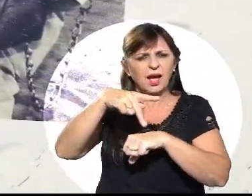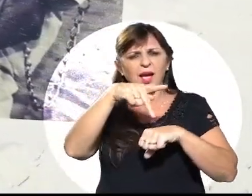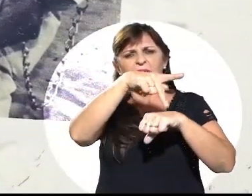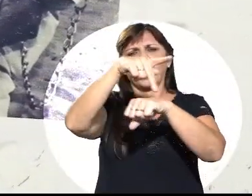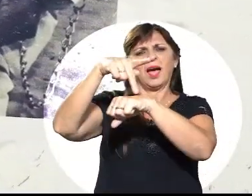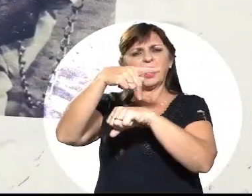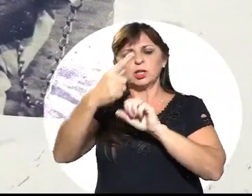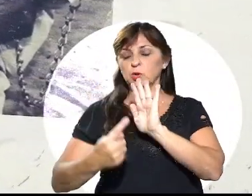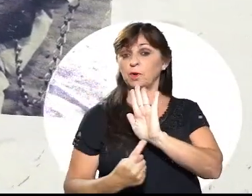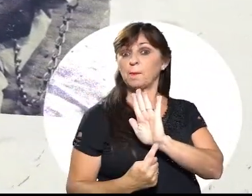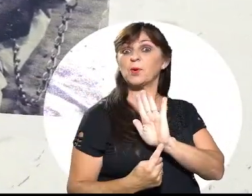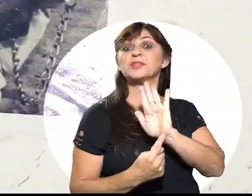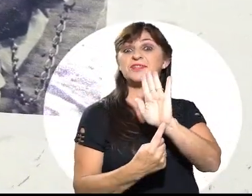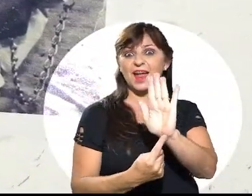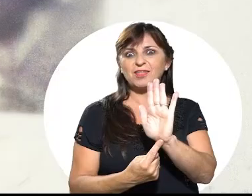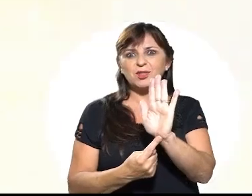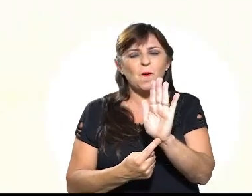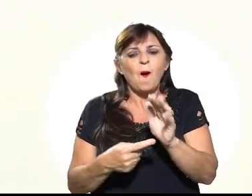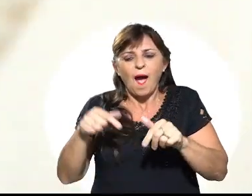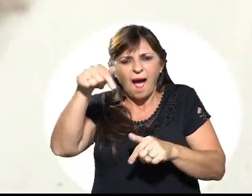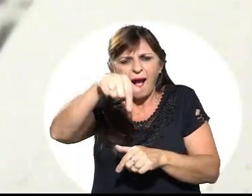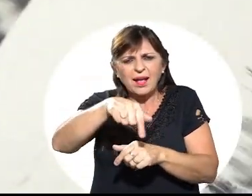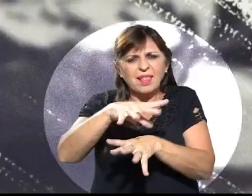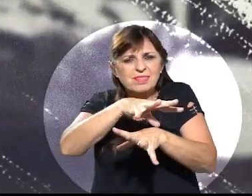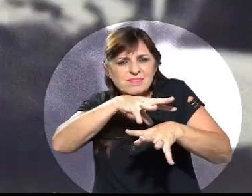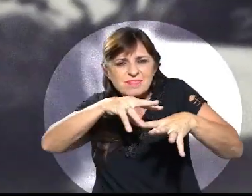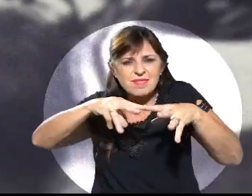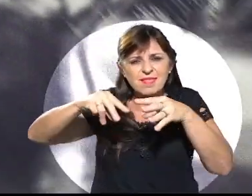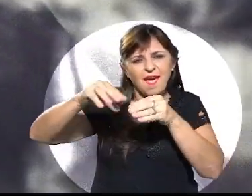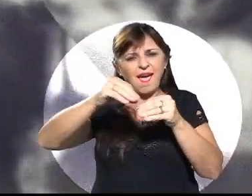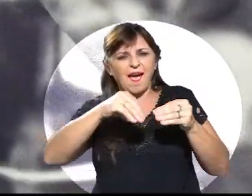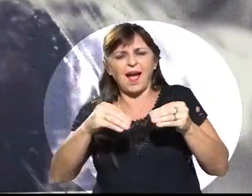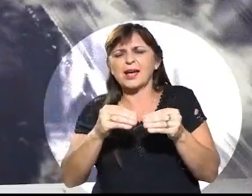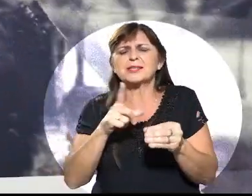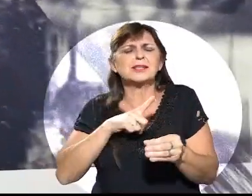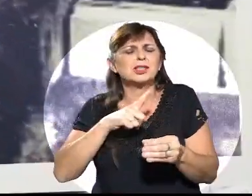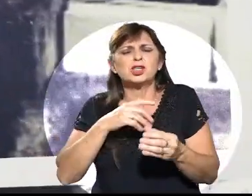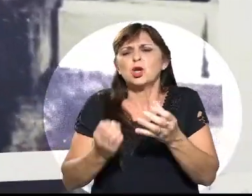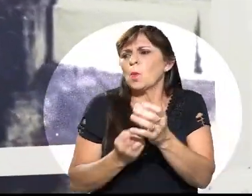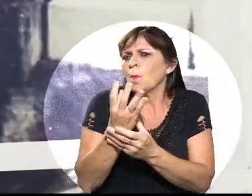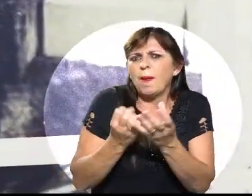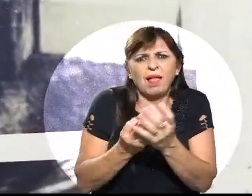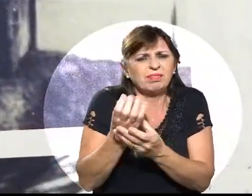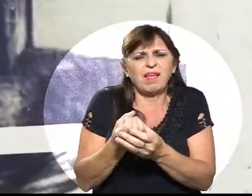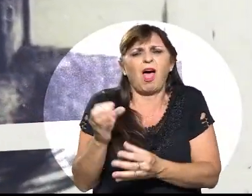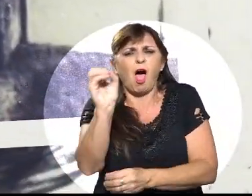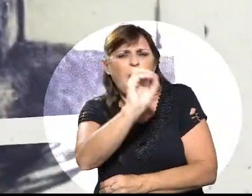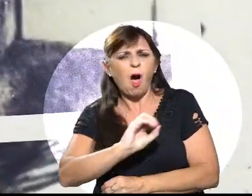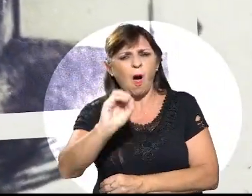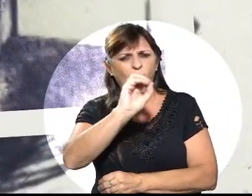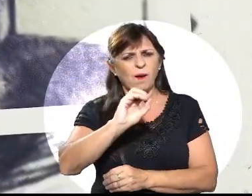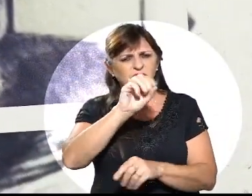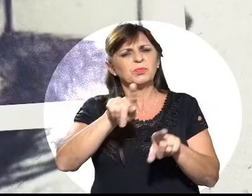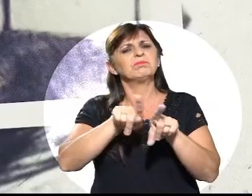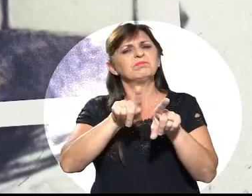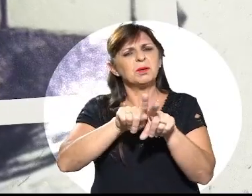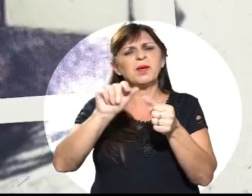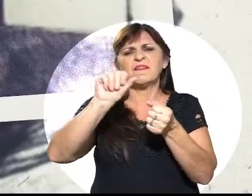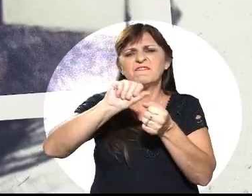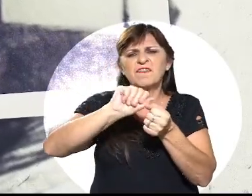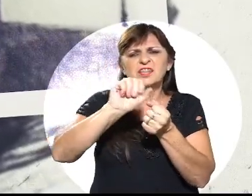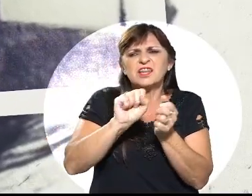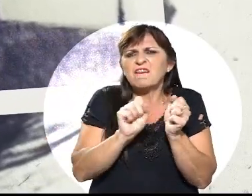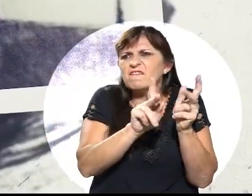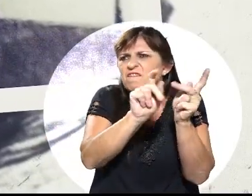de terras férteis, exploradas pelos colonos europeus, mas que precisava de comerciantes que fizessem as mercadorias circularem pelo